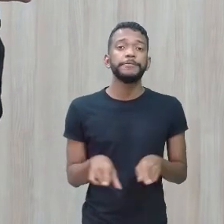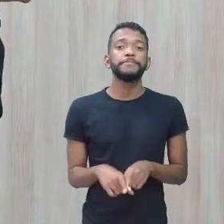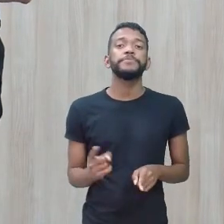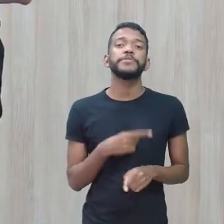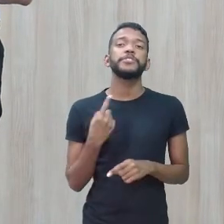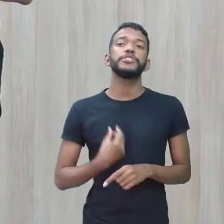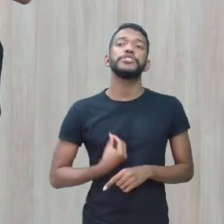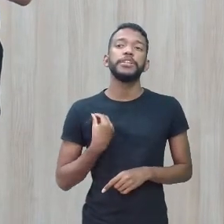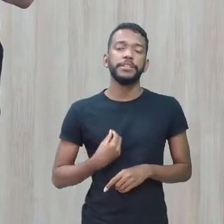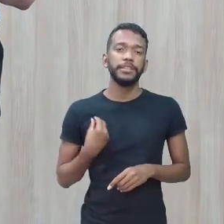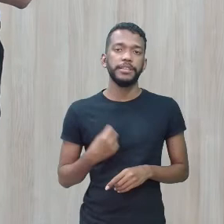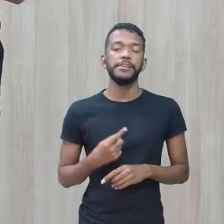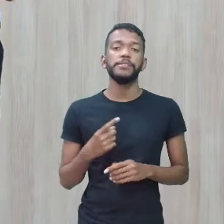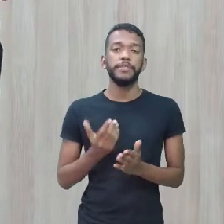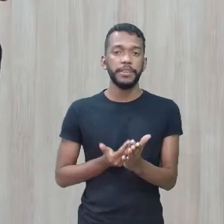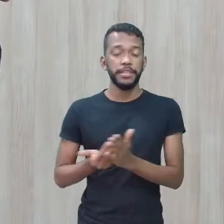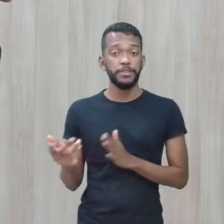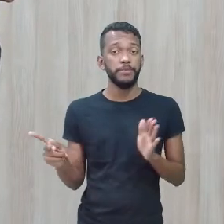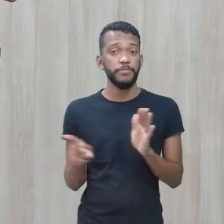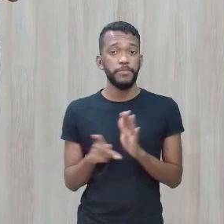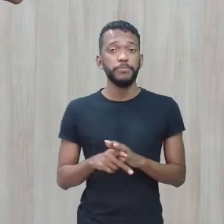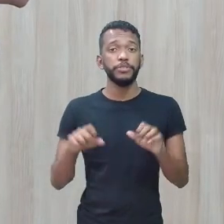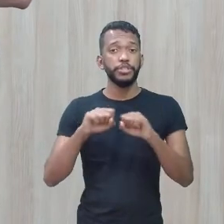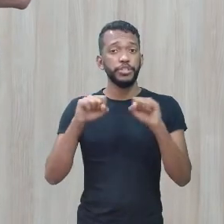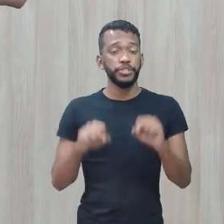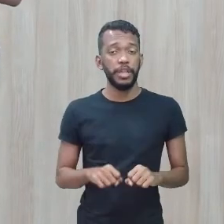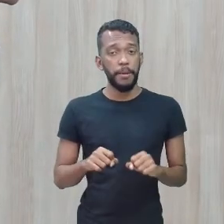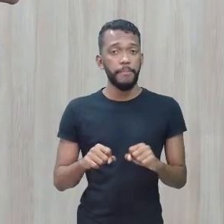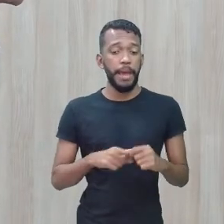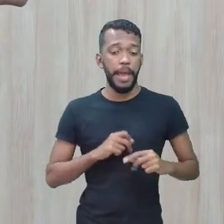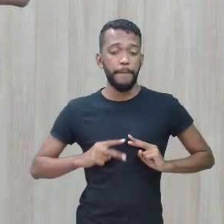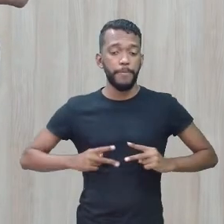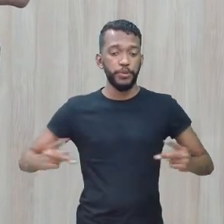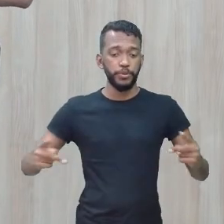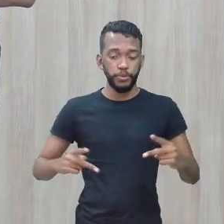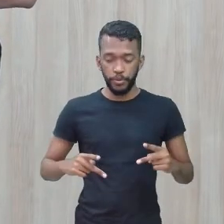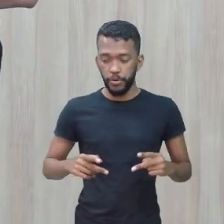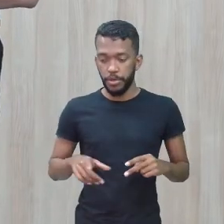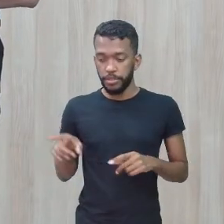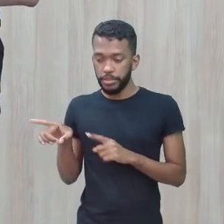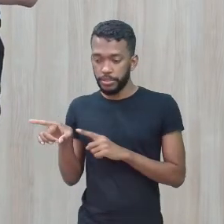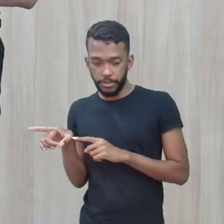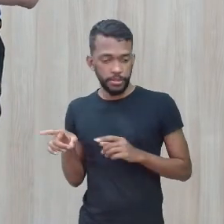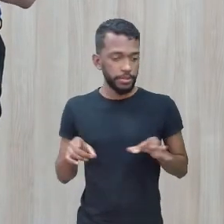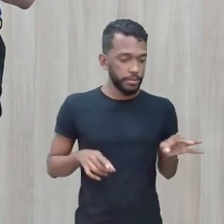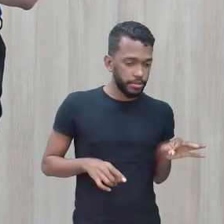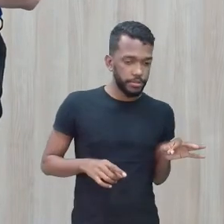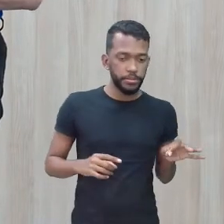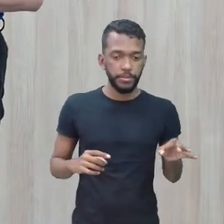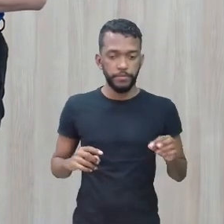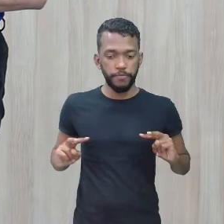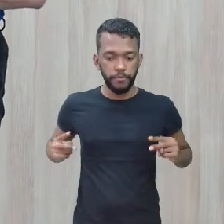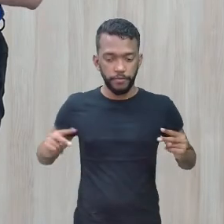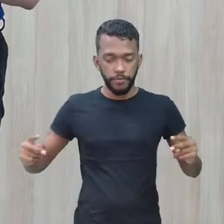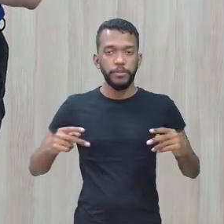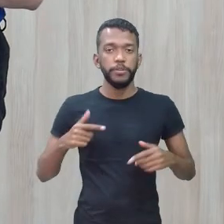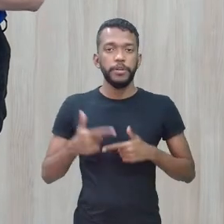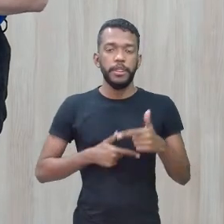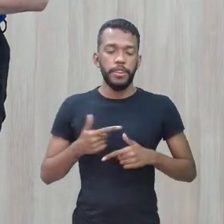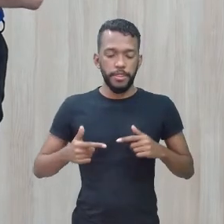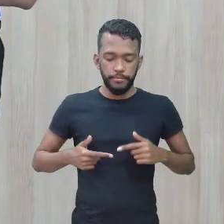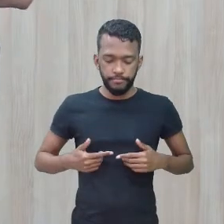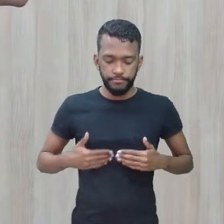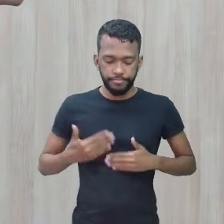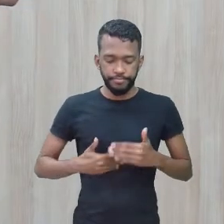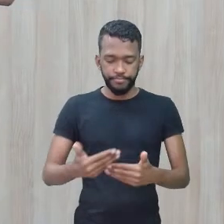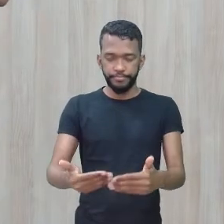início também ao sistema reprodutor, a função dos dois sistemas, que é perpetuar a espécie.